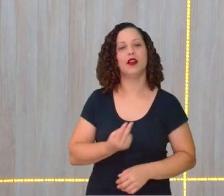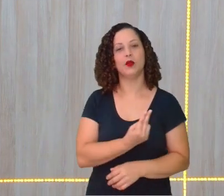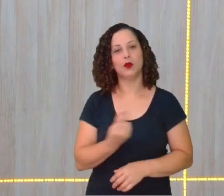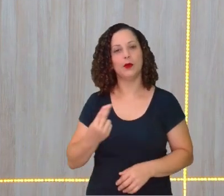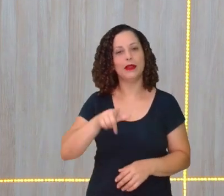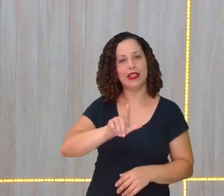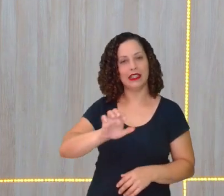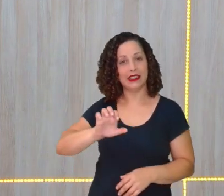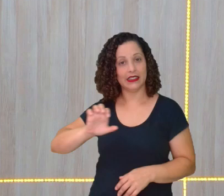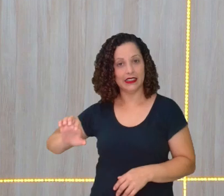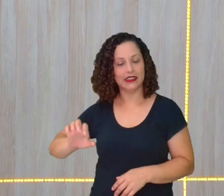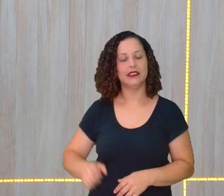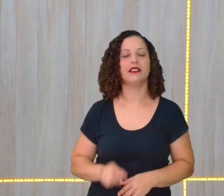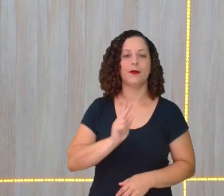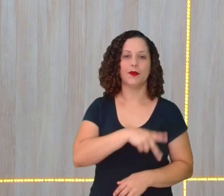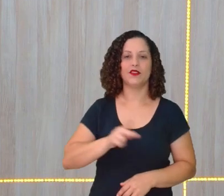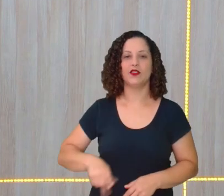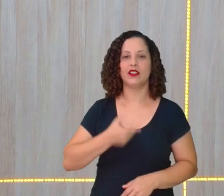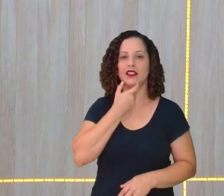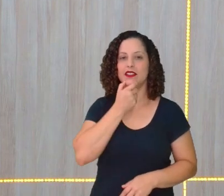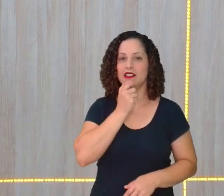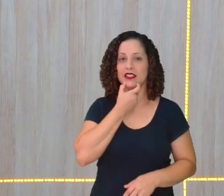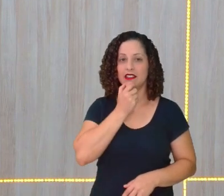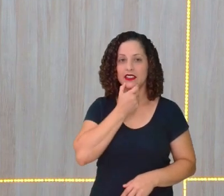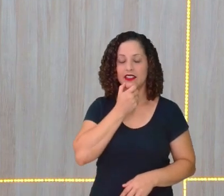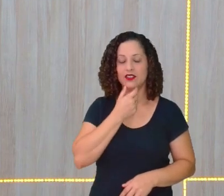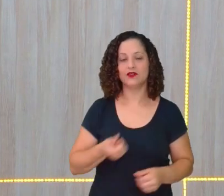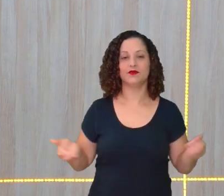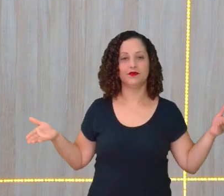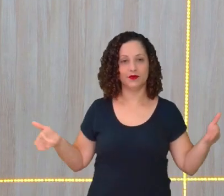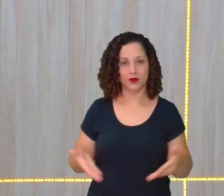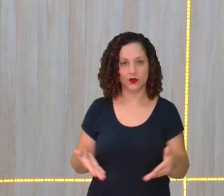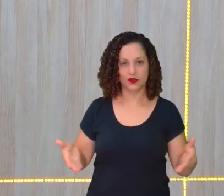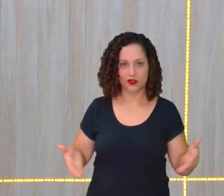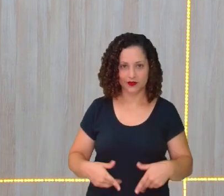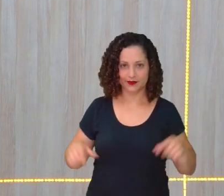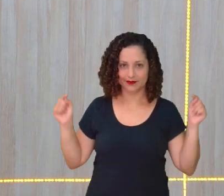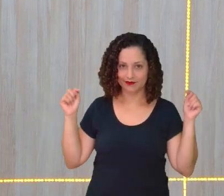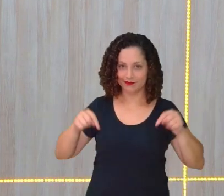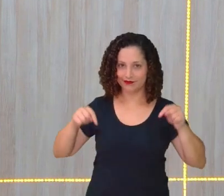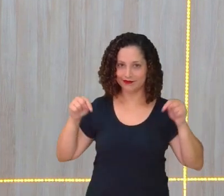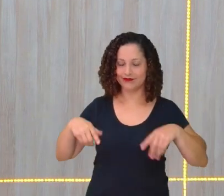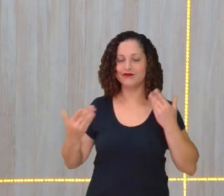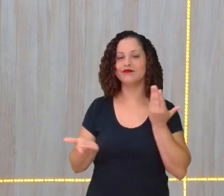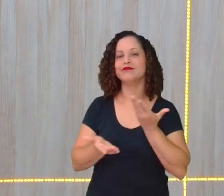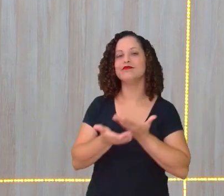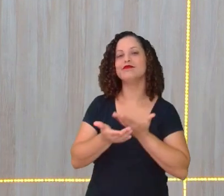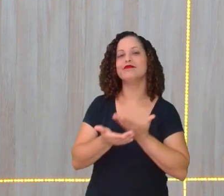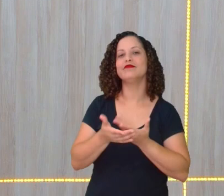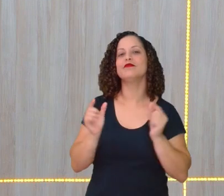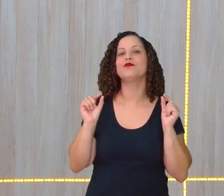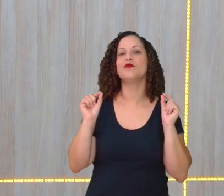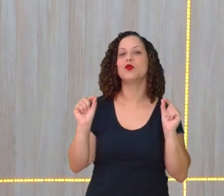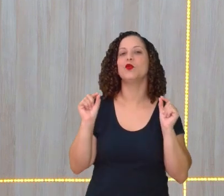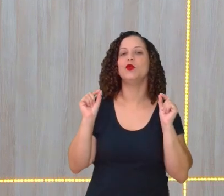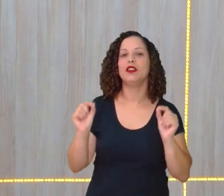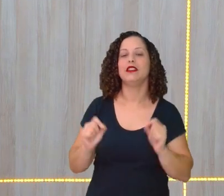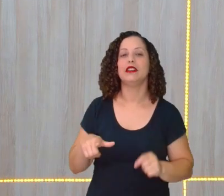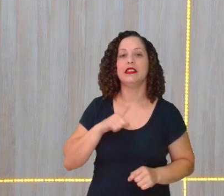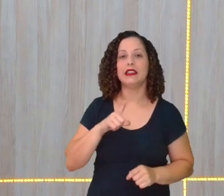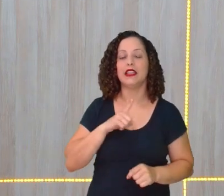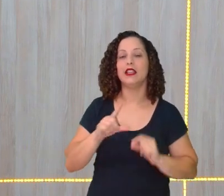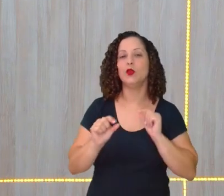Li, professora de inglês de vocês, e a gente hoje vai trabalhar, né, com